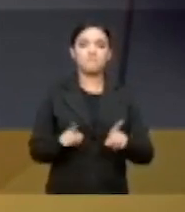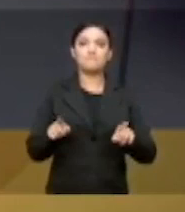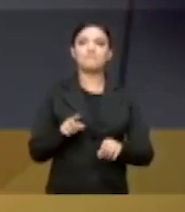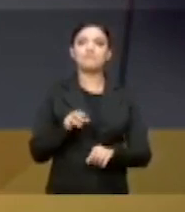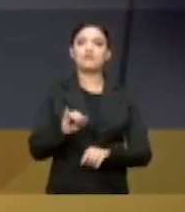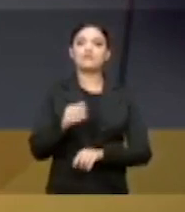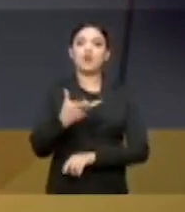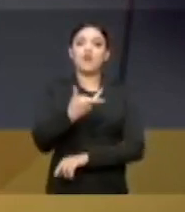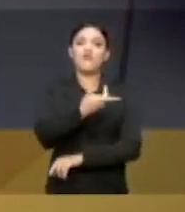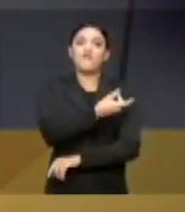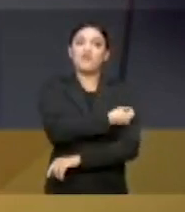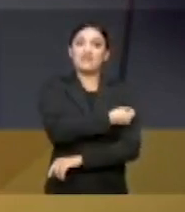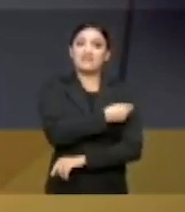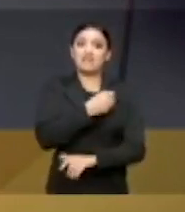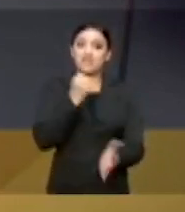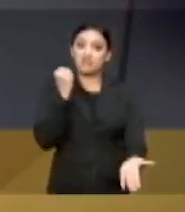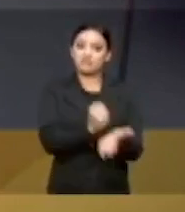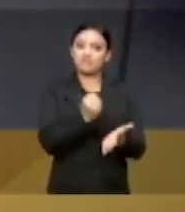vacina